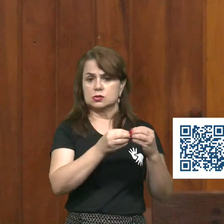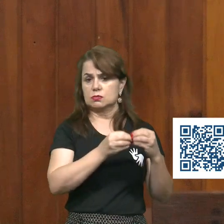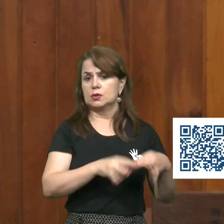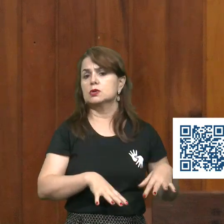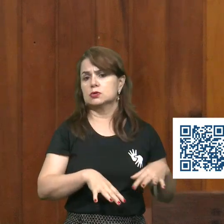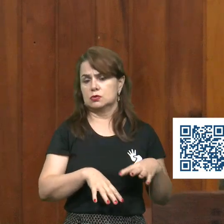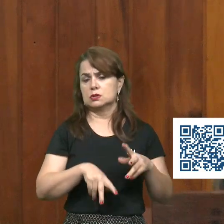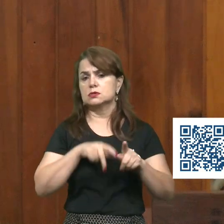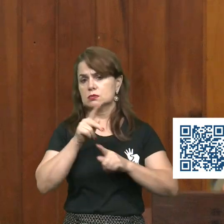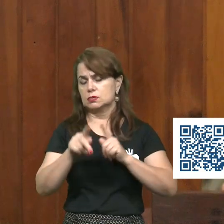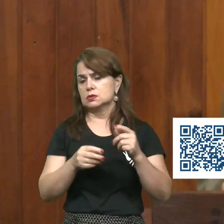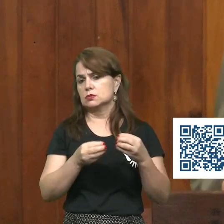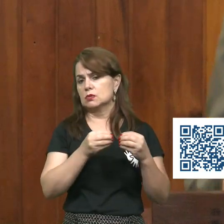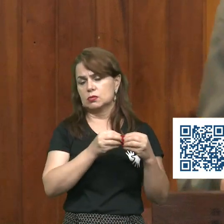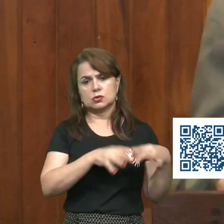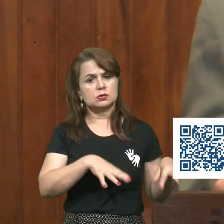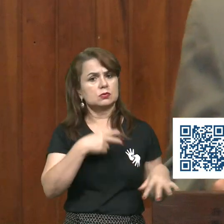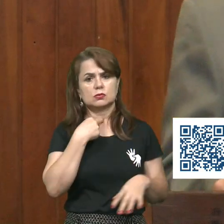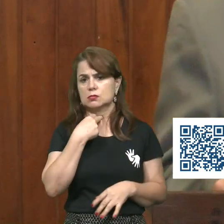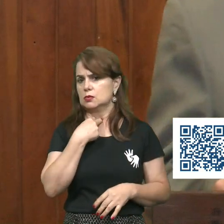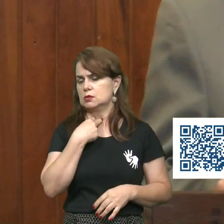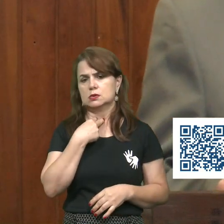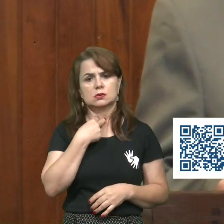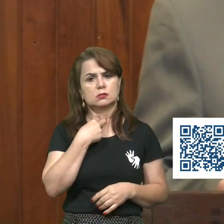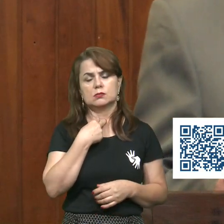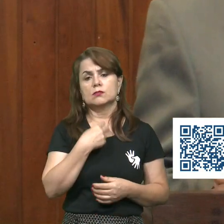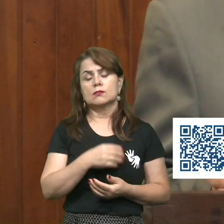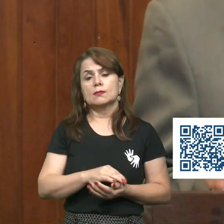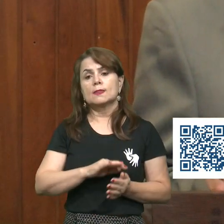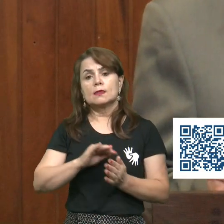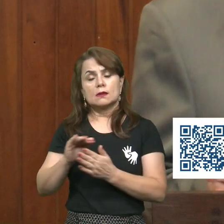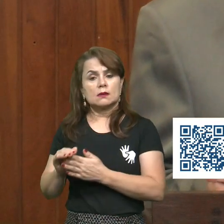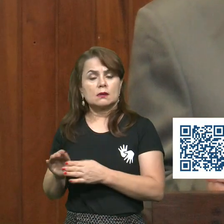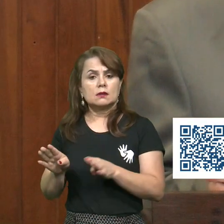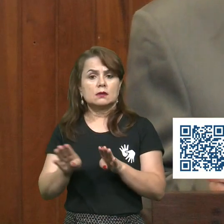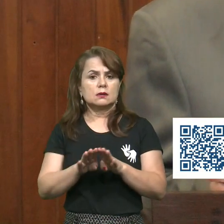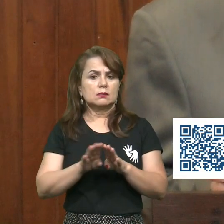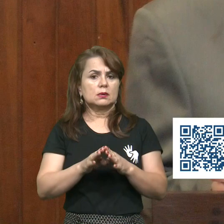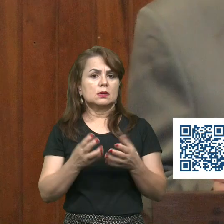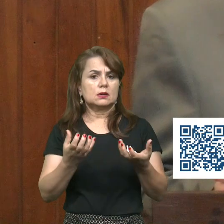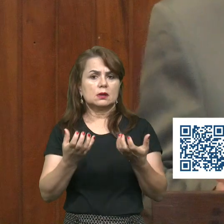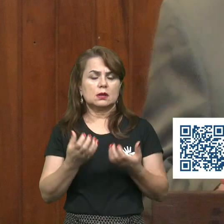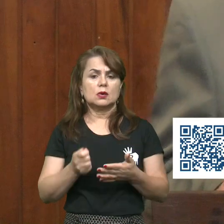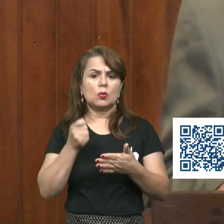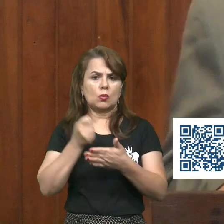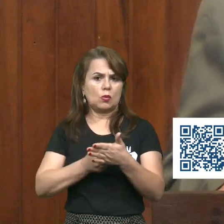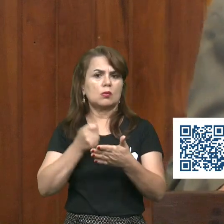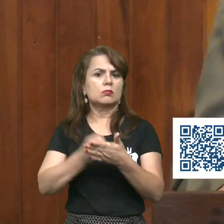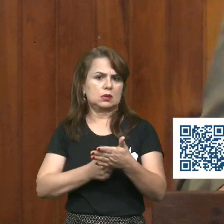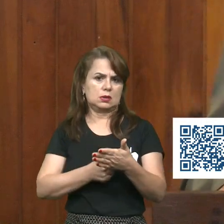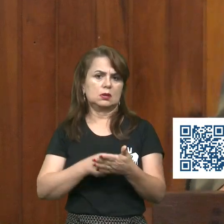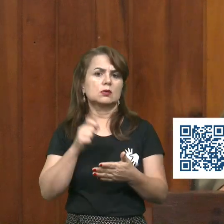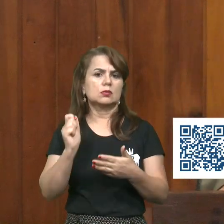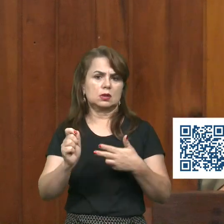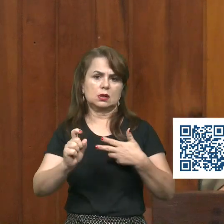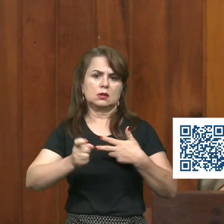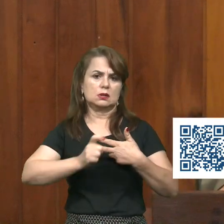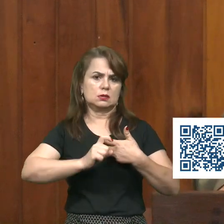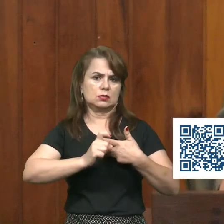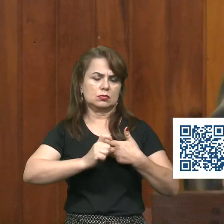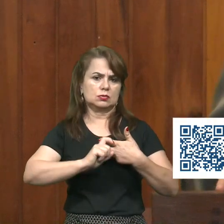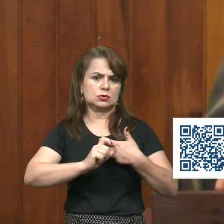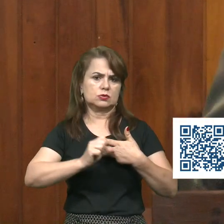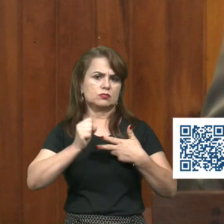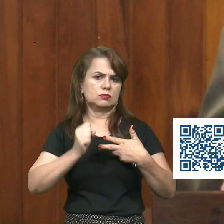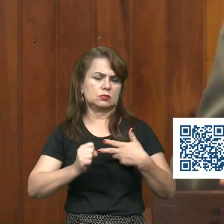atendimento à população. Gostaria também de cobrar o Poder Executivo, a colocação